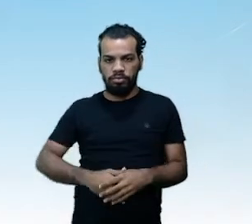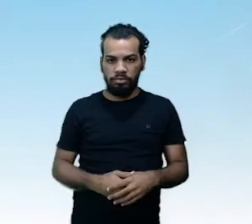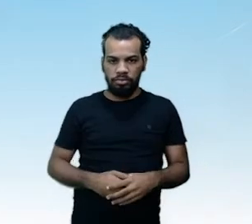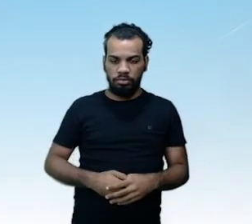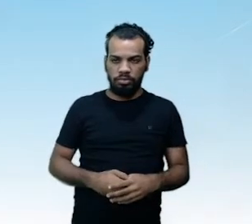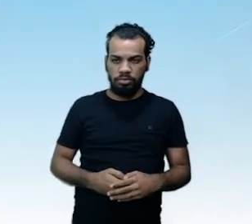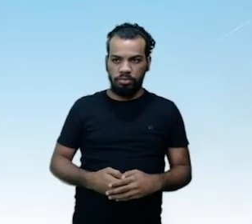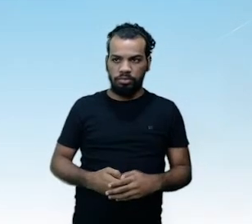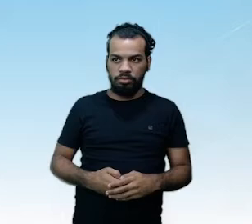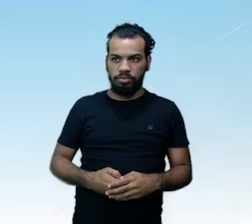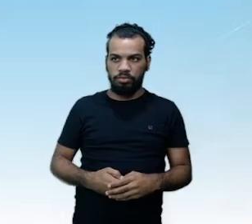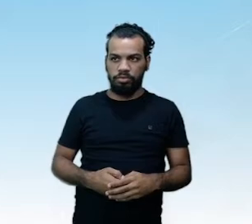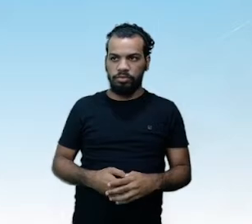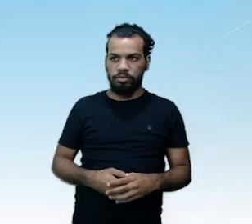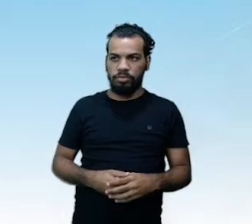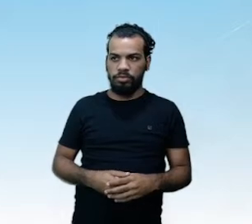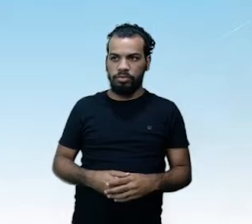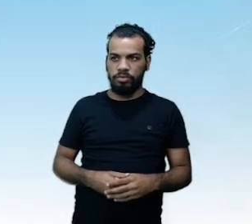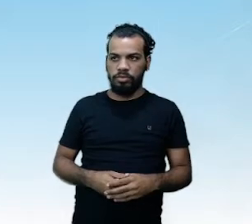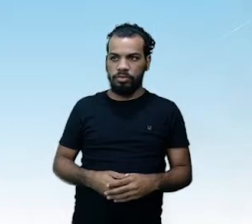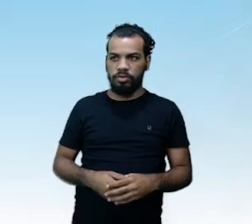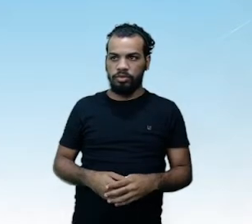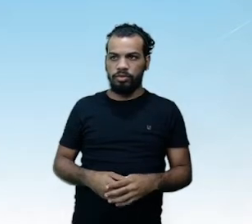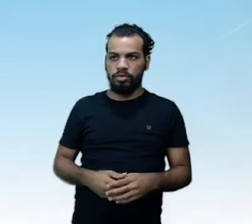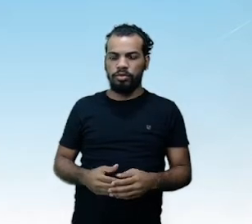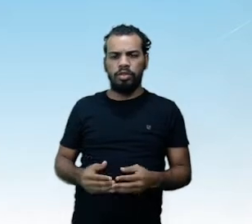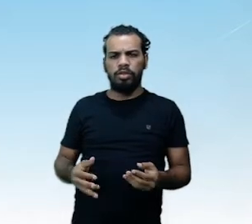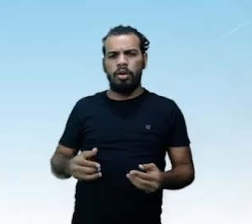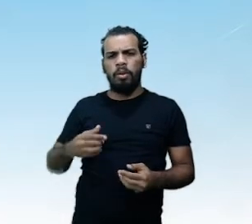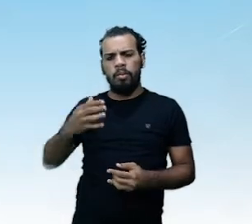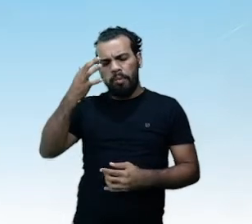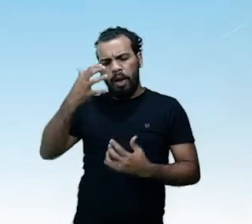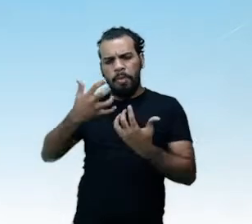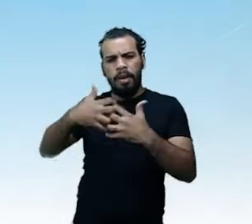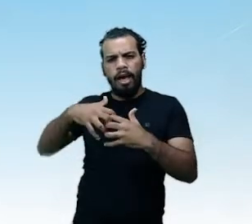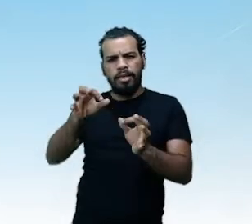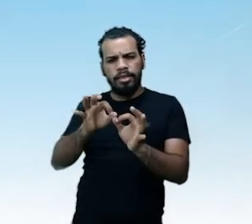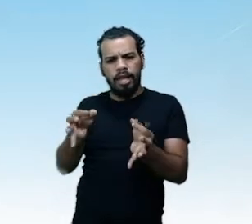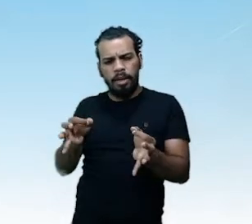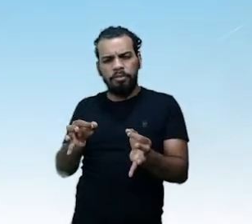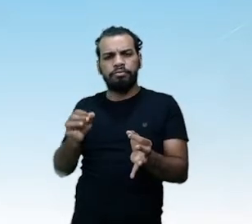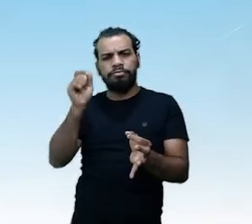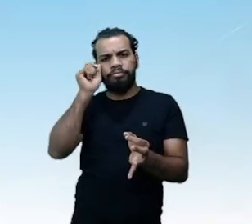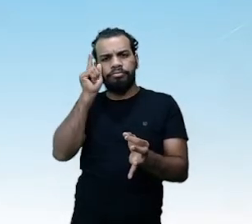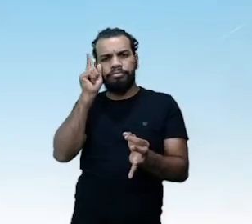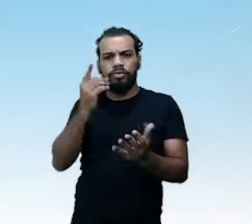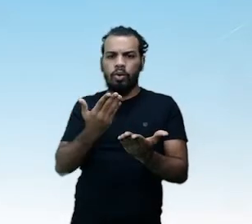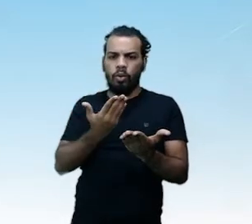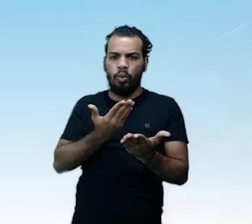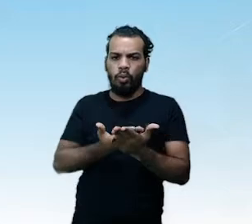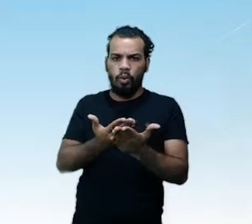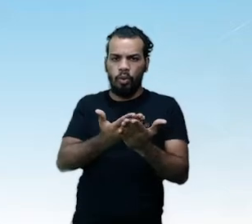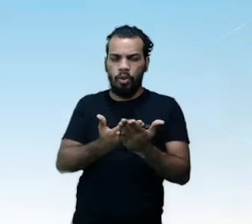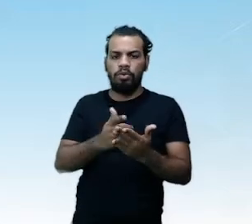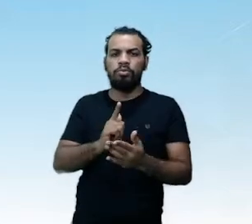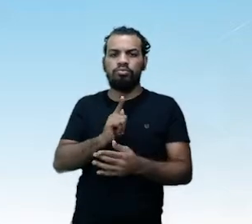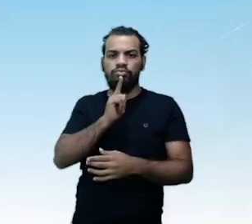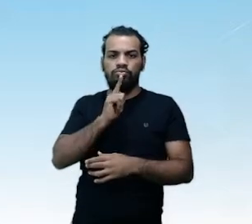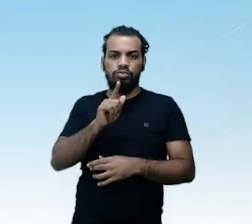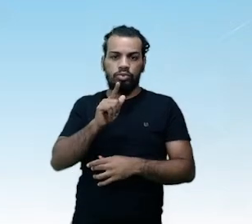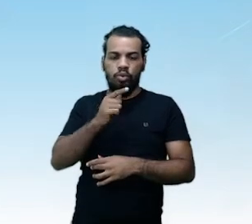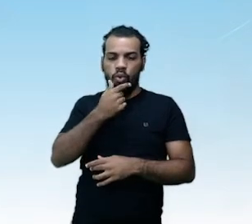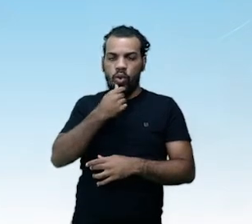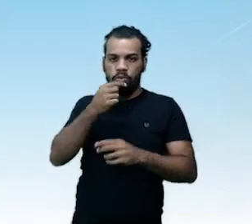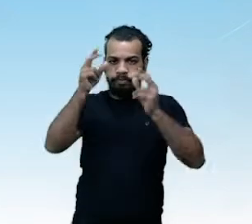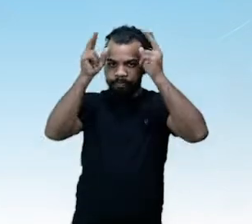sua concepção, quando se fala de máquina simples, surgiu a partir dos estudos do grego Arquimedes